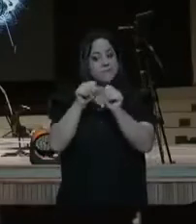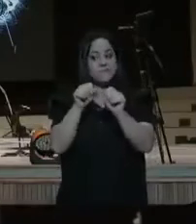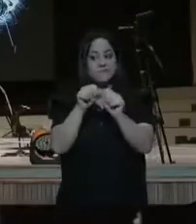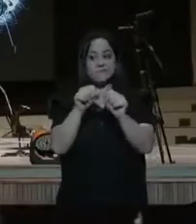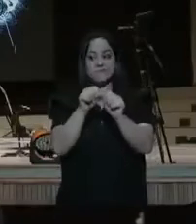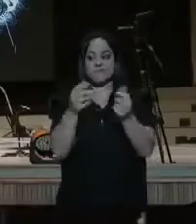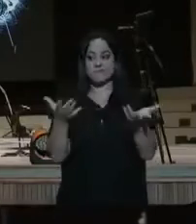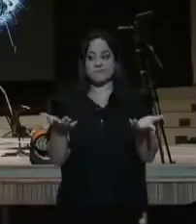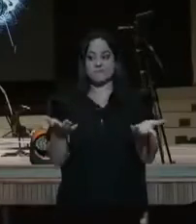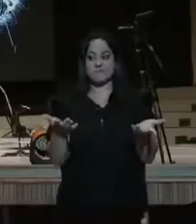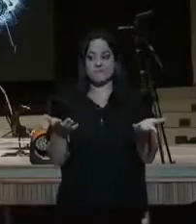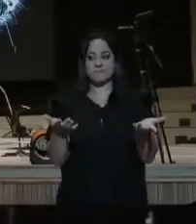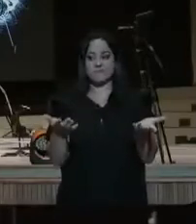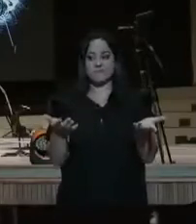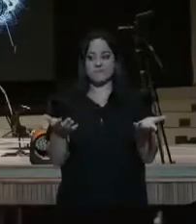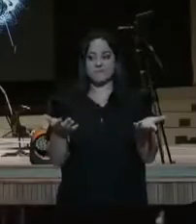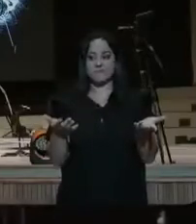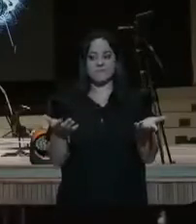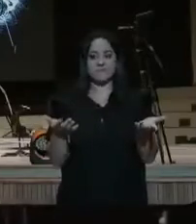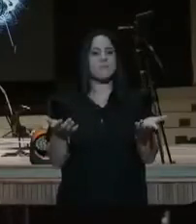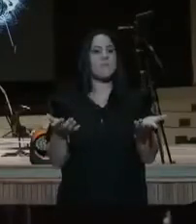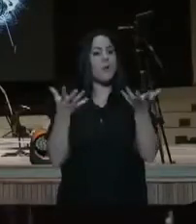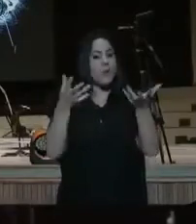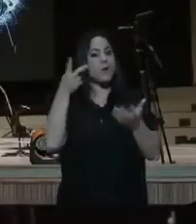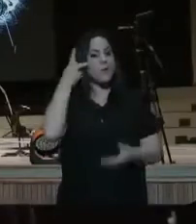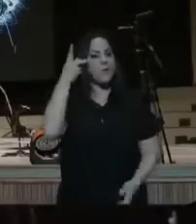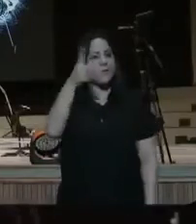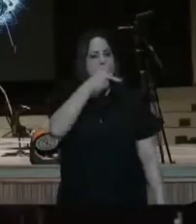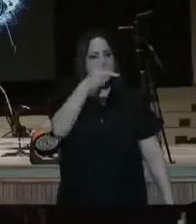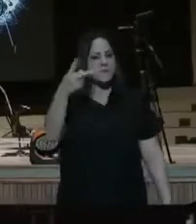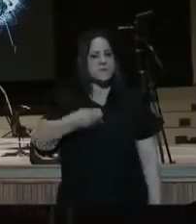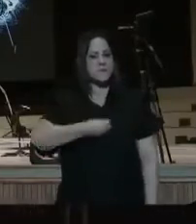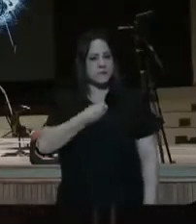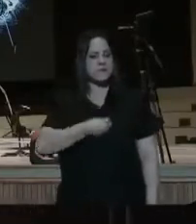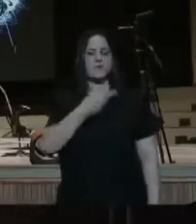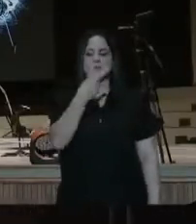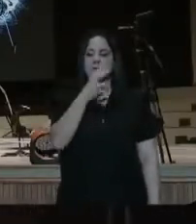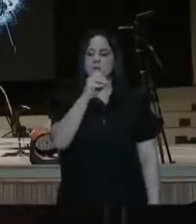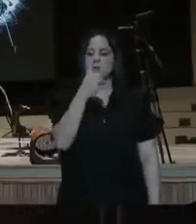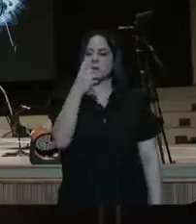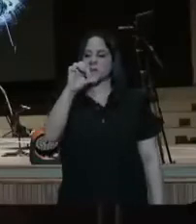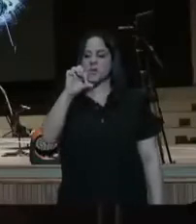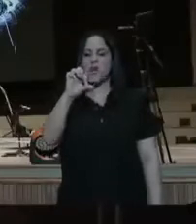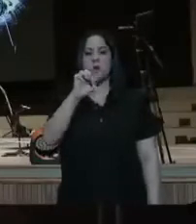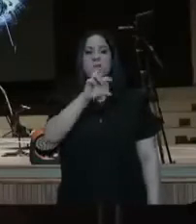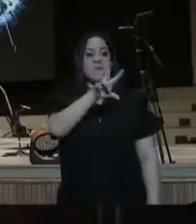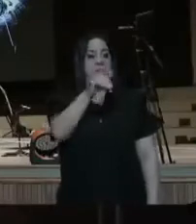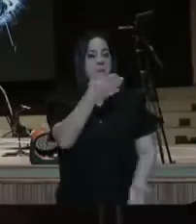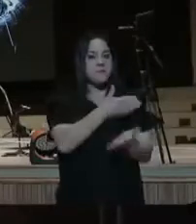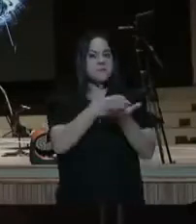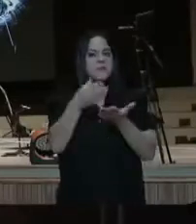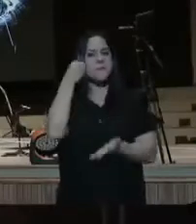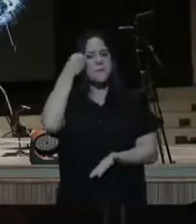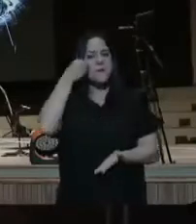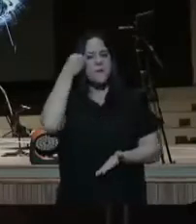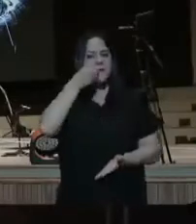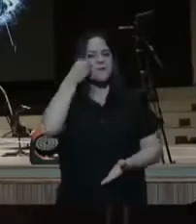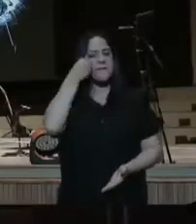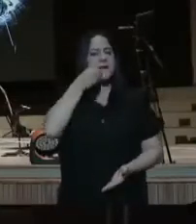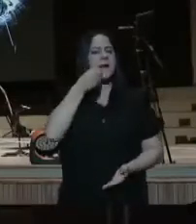não hoje então quando eu quero professava sua vida que 2019 você vai começar aprovado a visão de deus tem para o seu